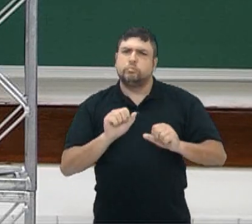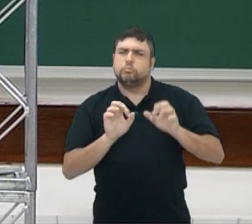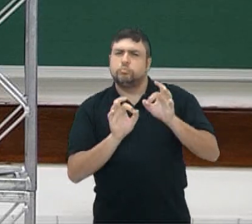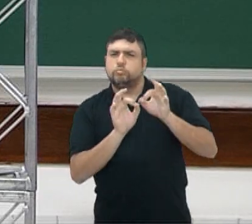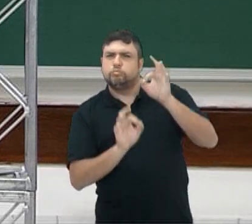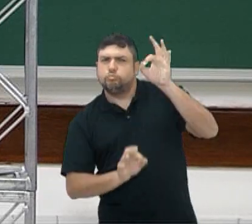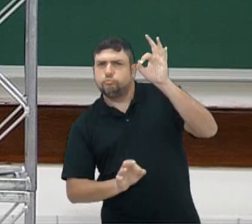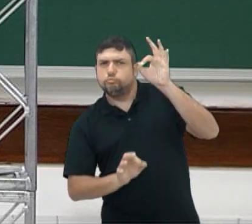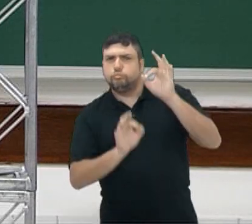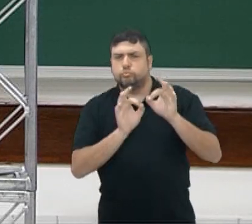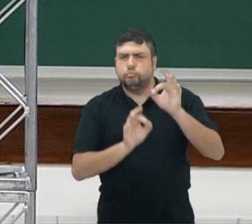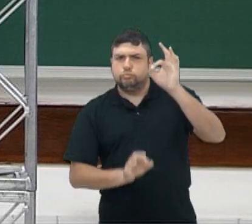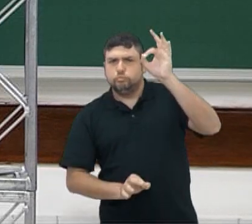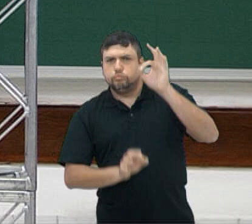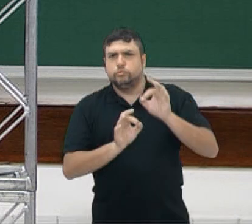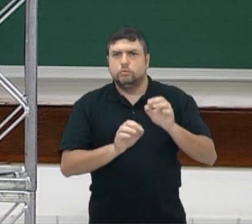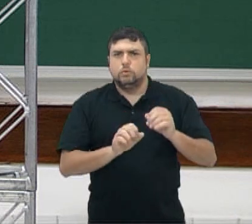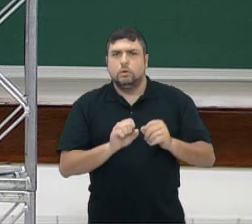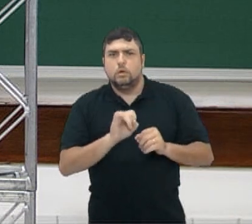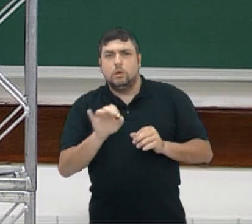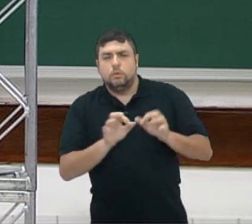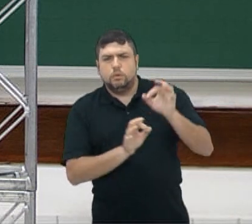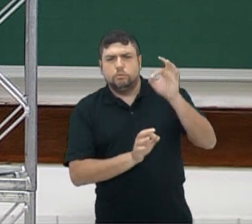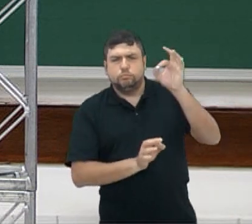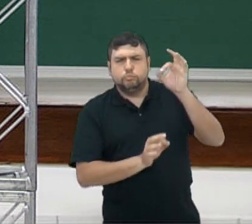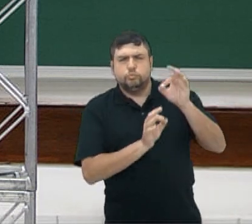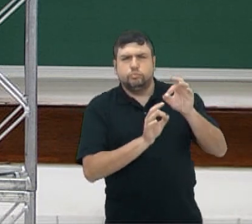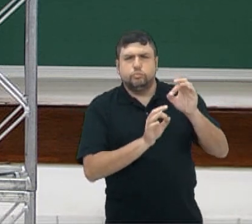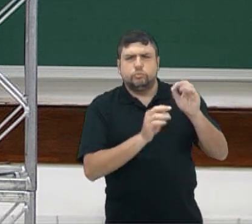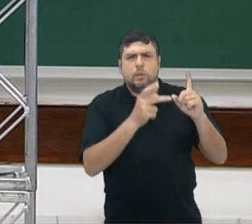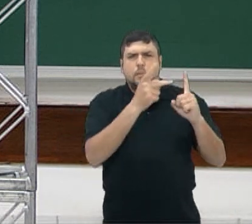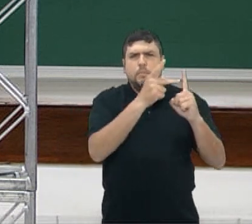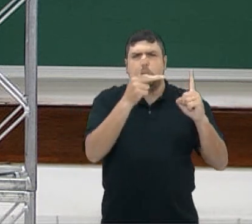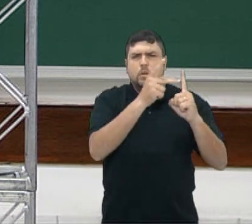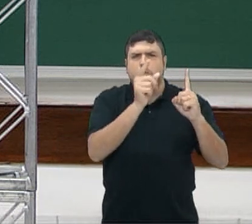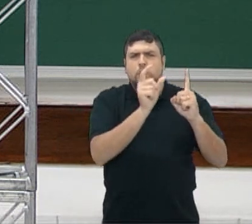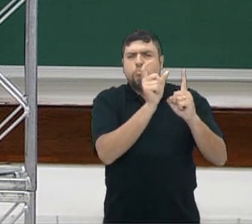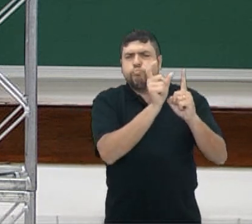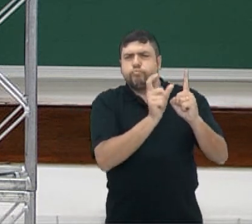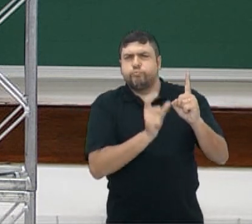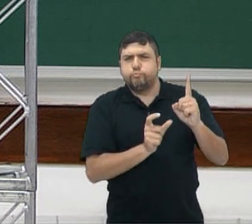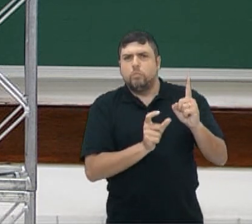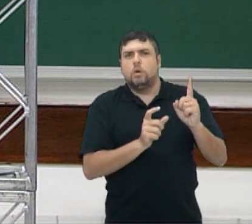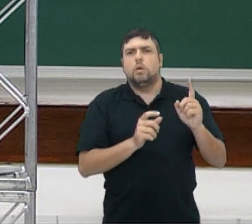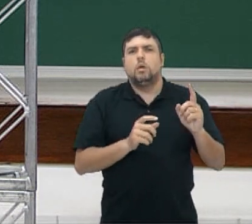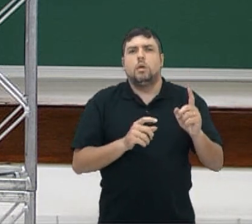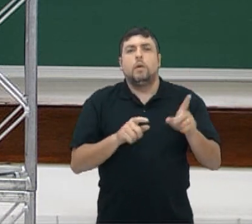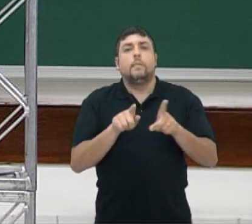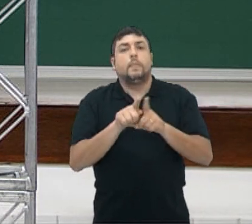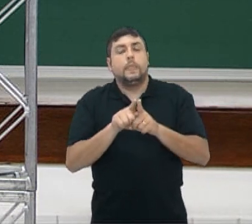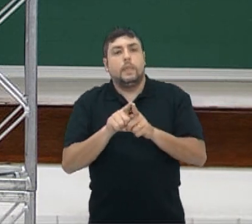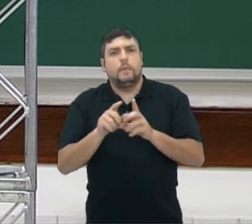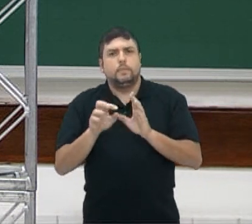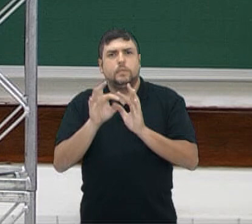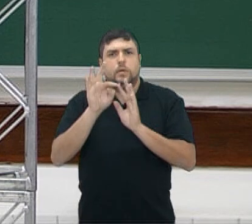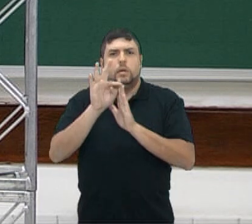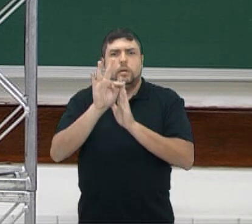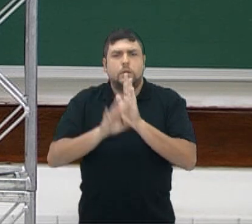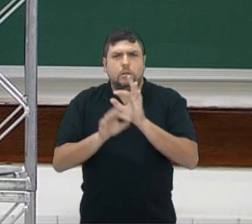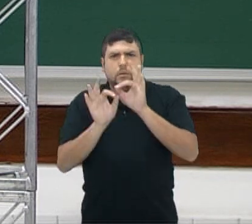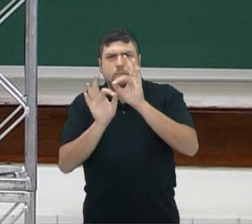Se for um texto menor, são parágrafos mais curtos, se for um texto maior, chega a ter páginas até, mas sempre vão ter uma divisão